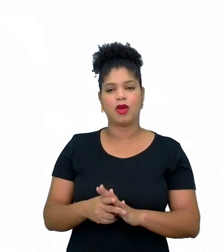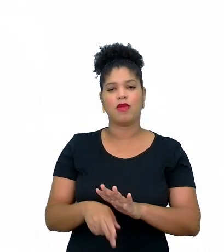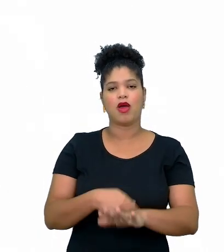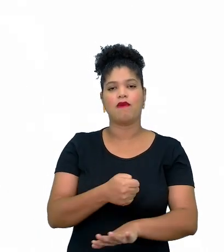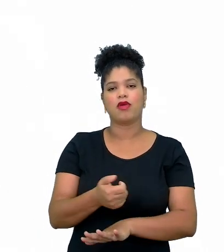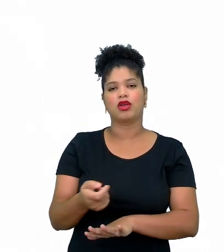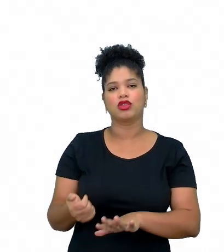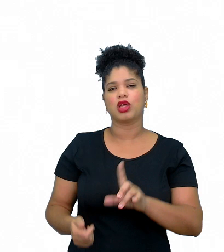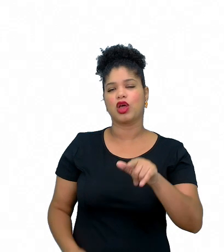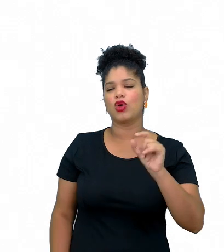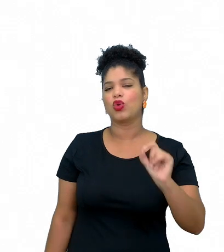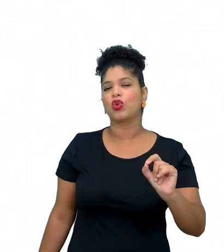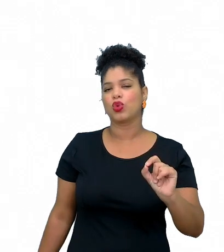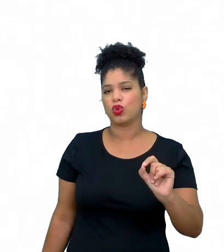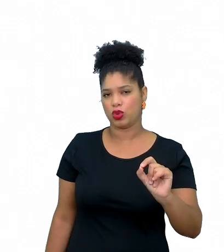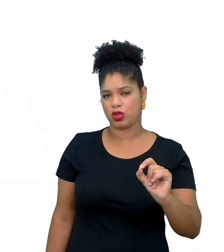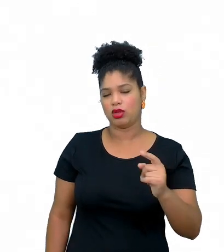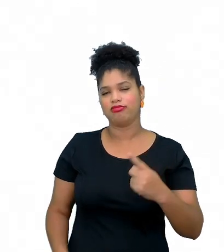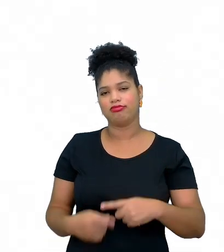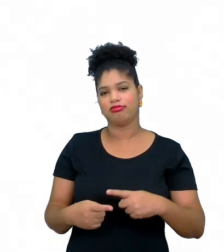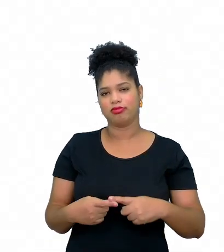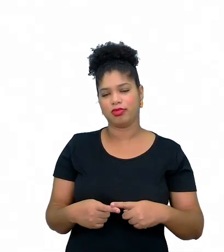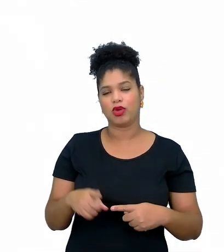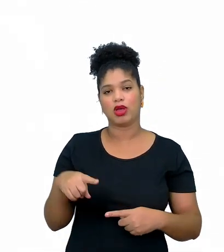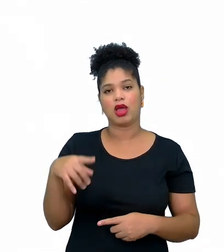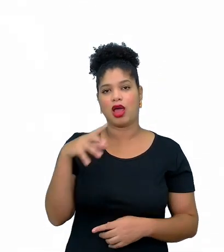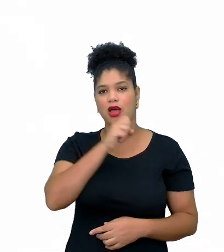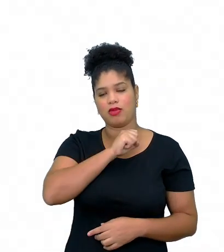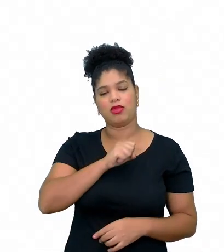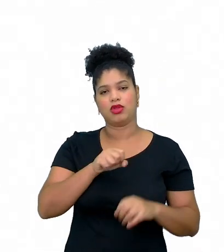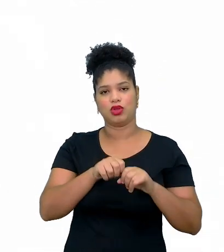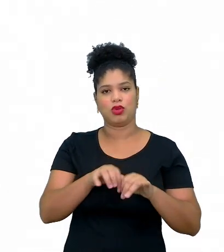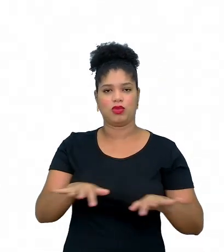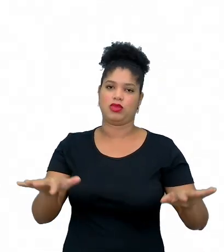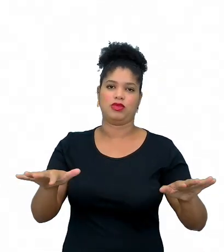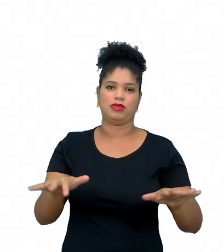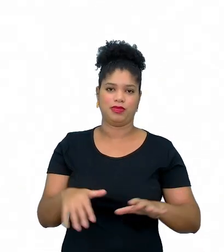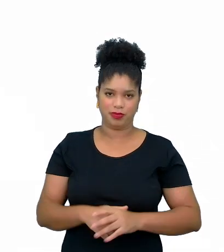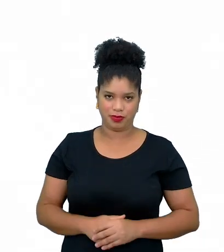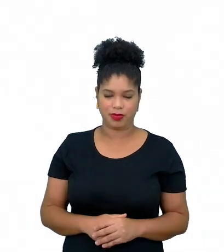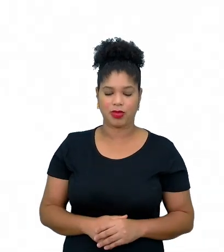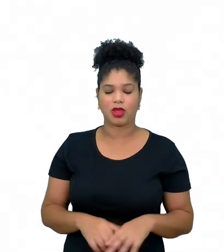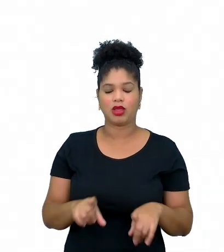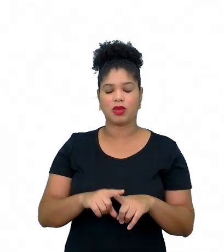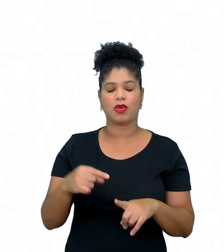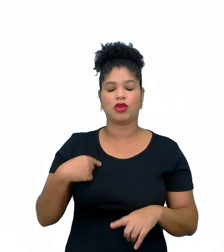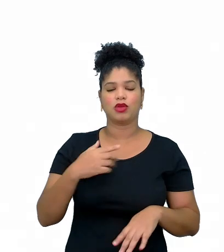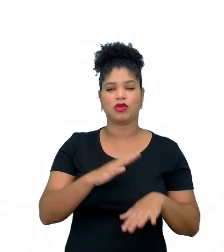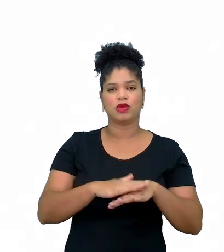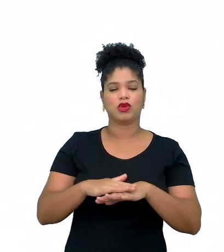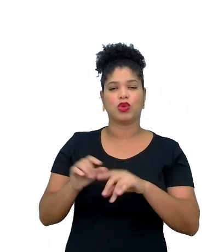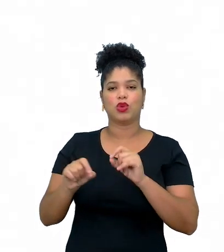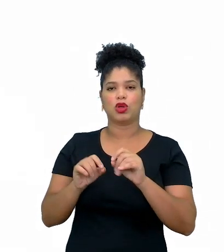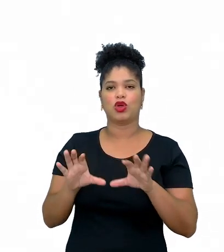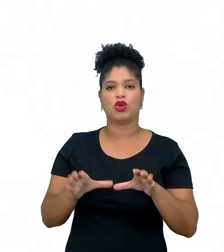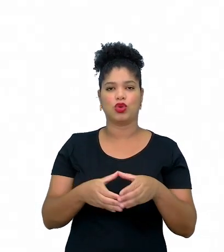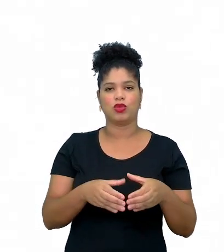né? O que é a fake news e por que ela vai caminhando tão rápido e o porquê nós devemos trabalhar com os nossos